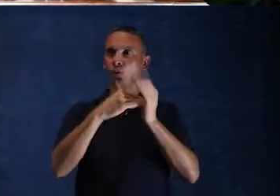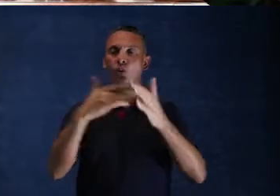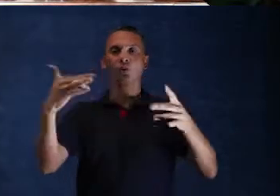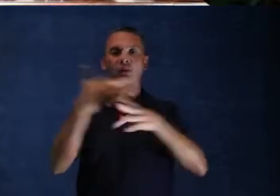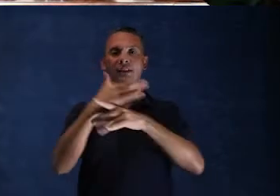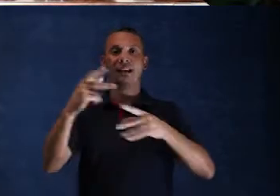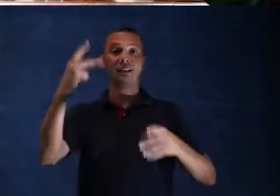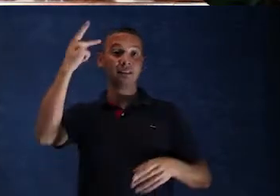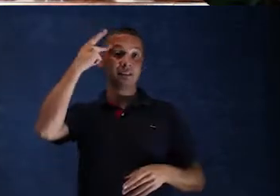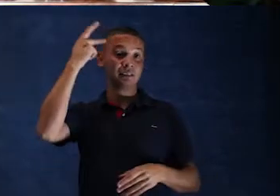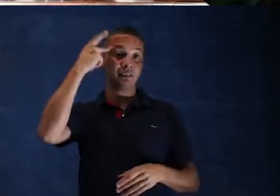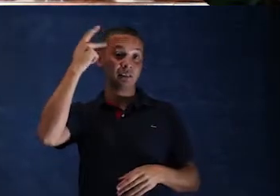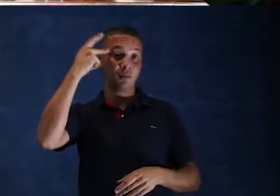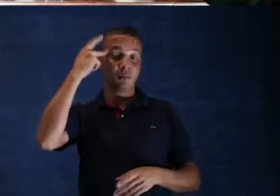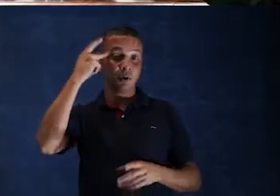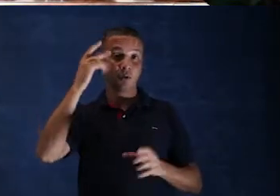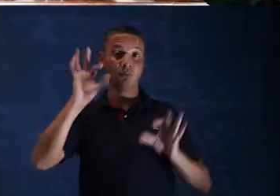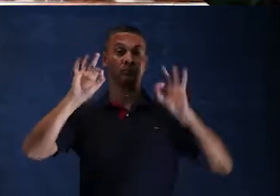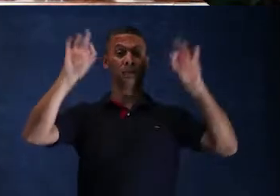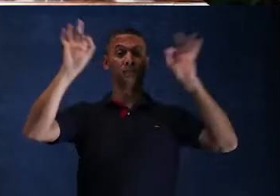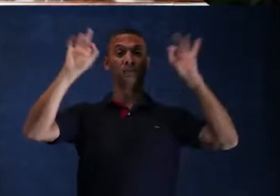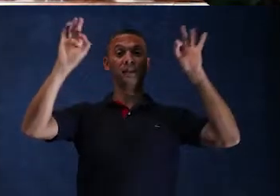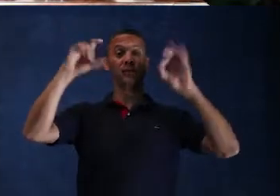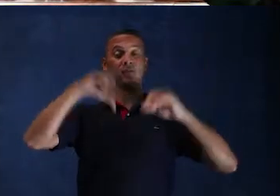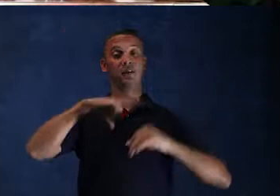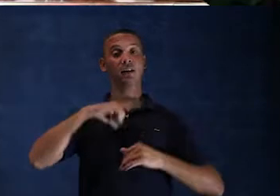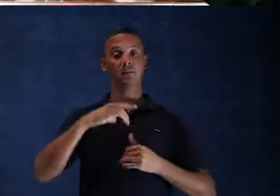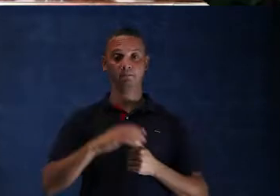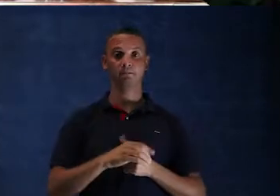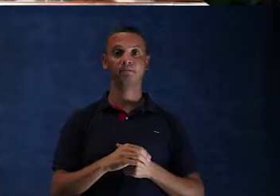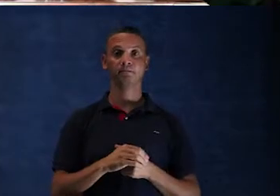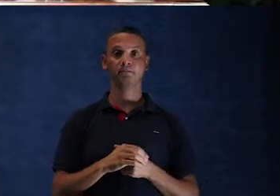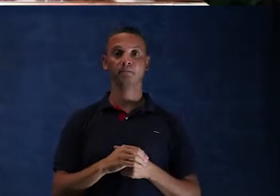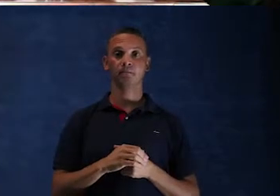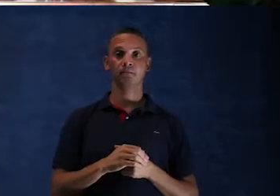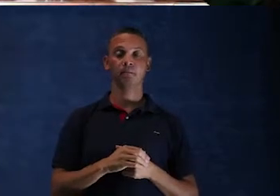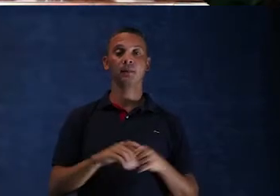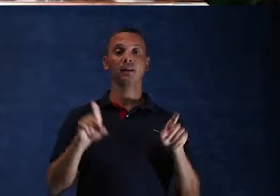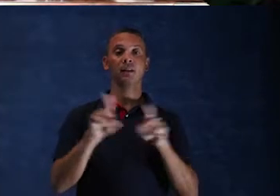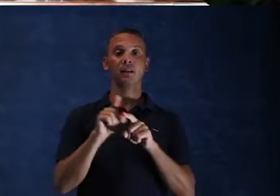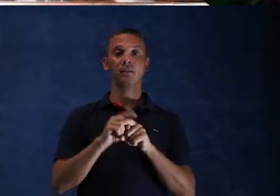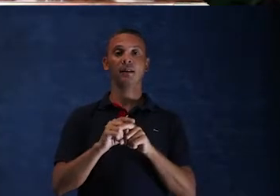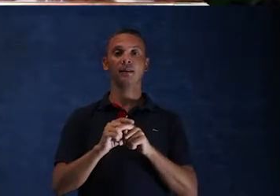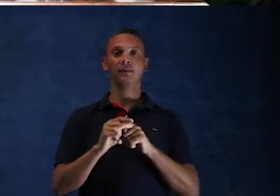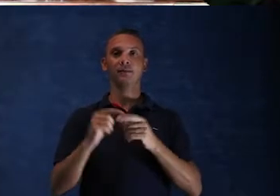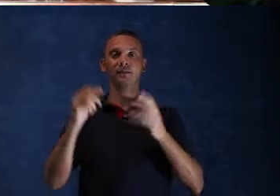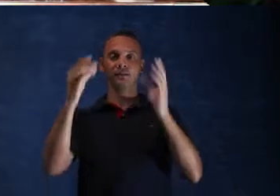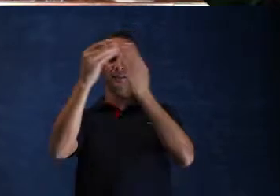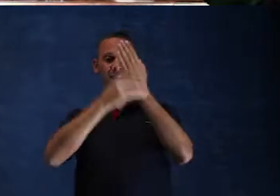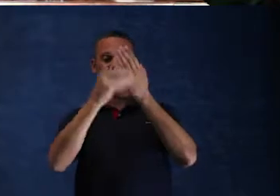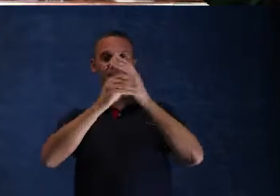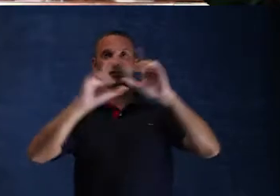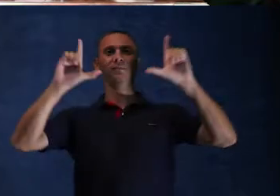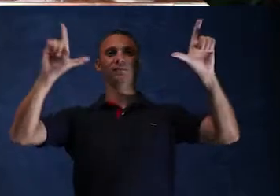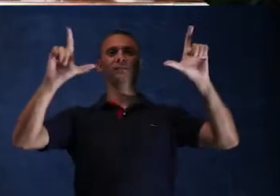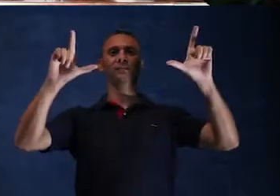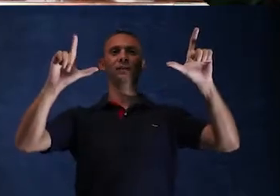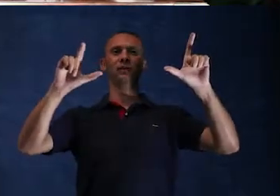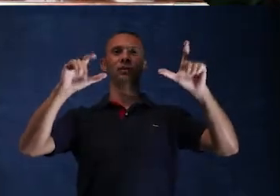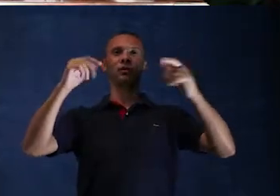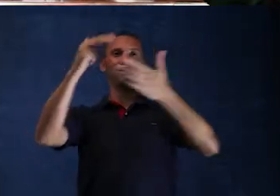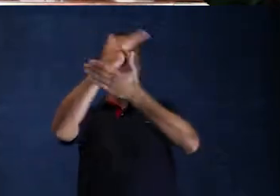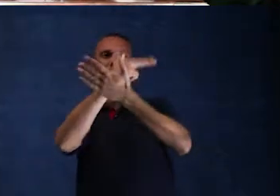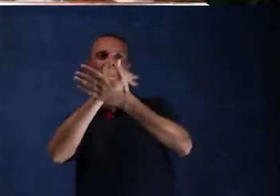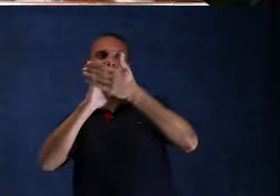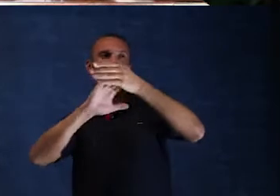Paulo como espaço privilegiado para a sua narrativa. Em Paisagens Noturnas, mesmo vislumbrando a